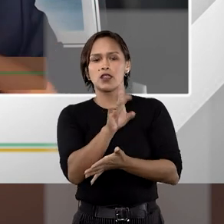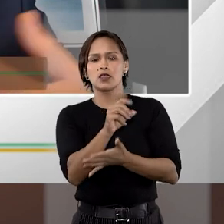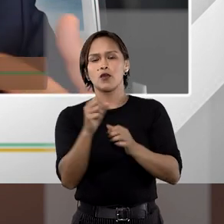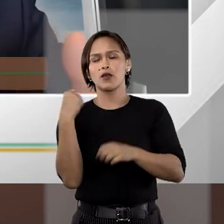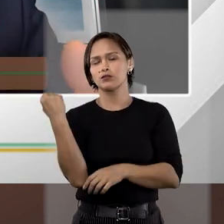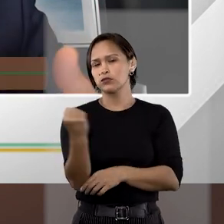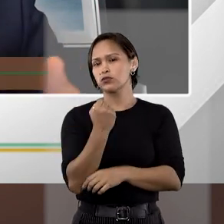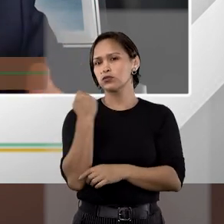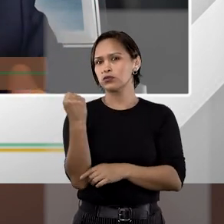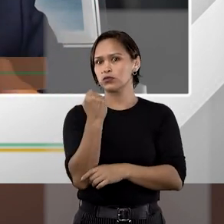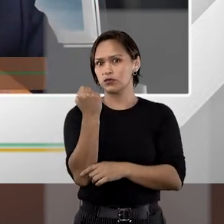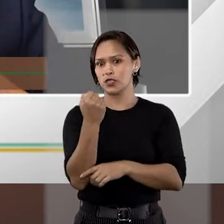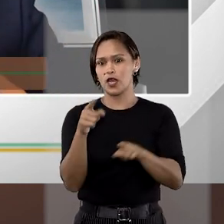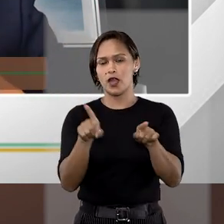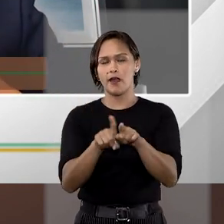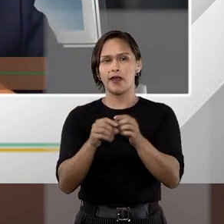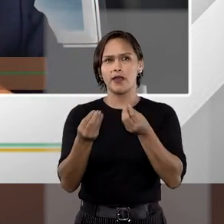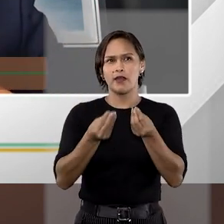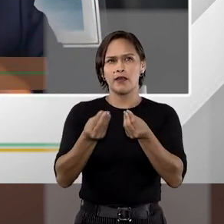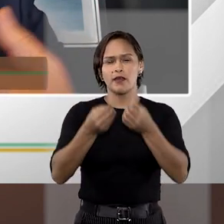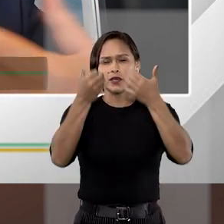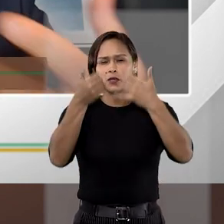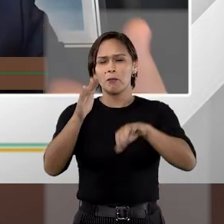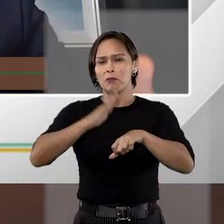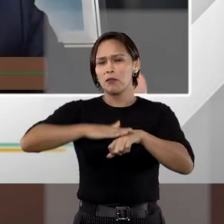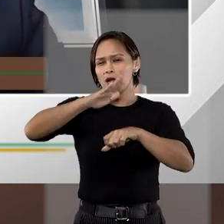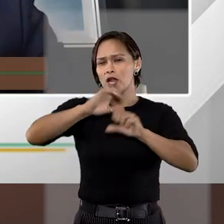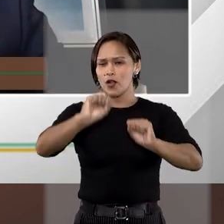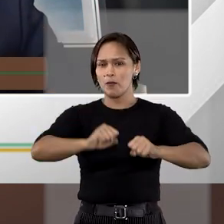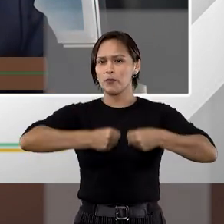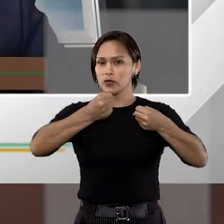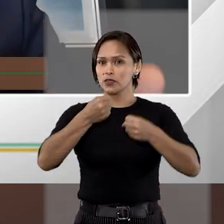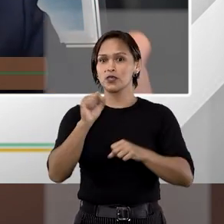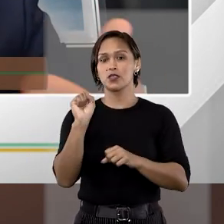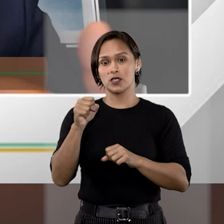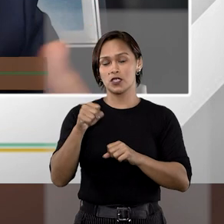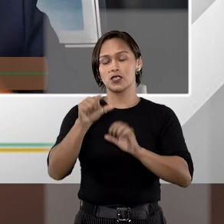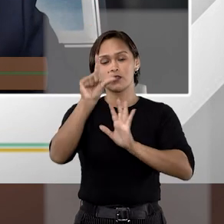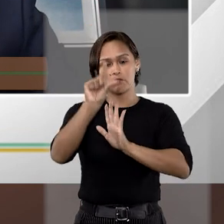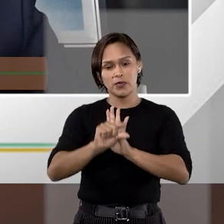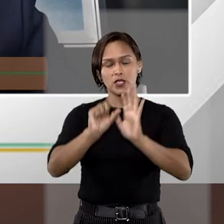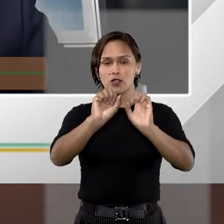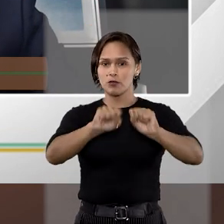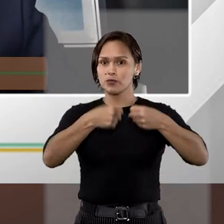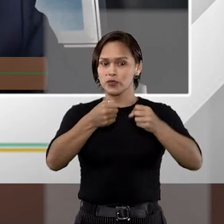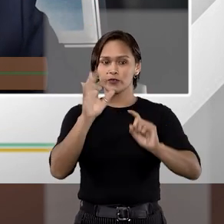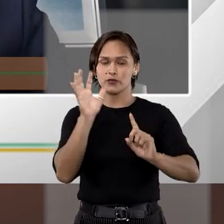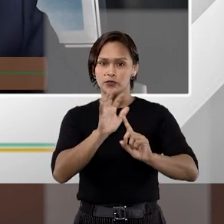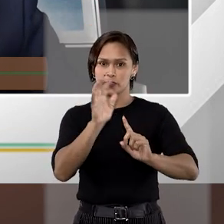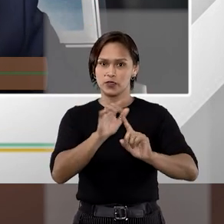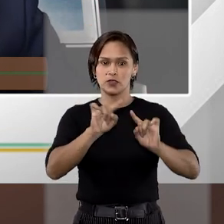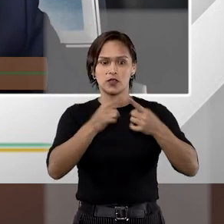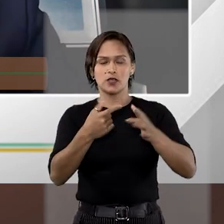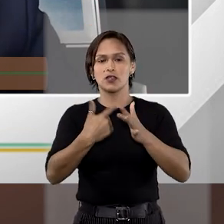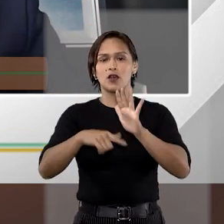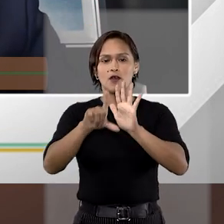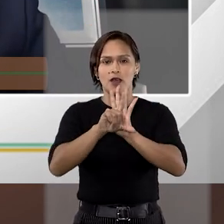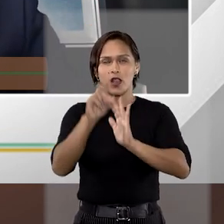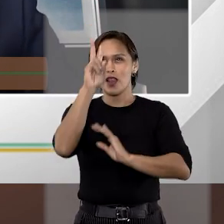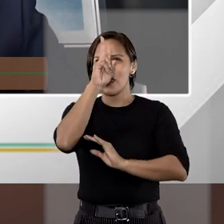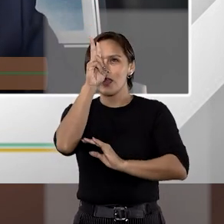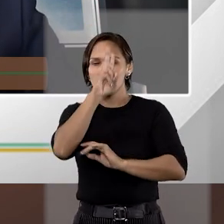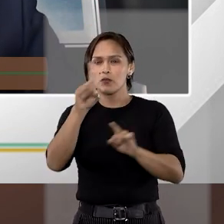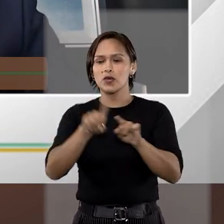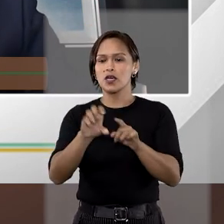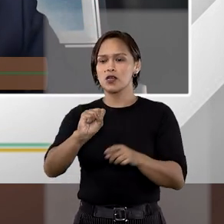não é de gravidade não é é de maior potencial e sim e Menor potencial ofensivo então além